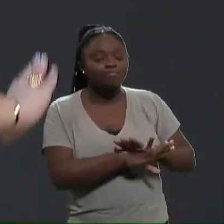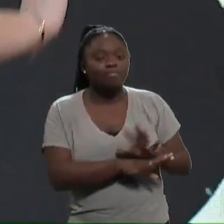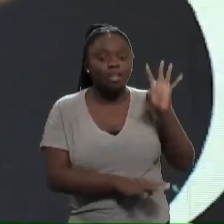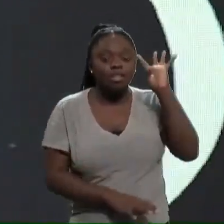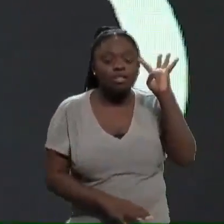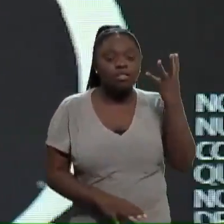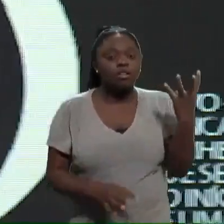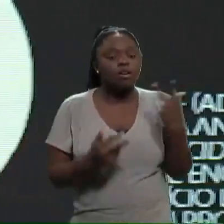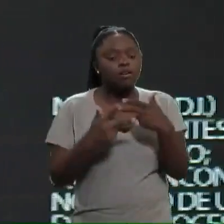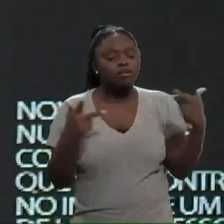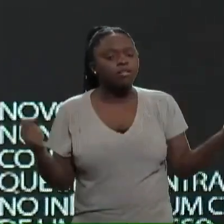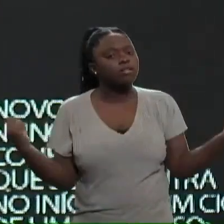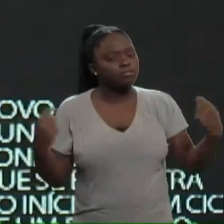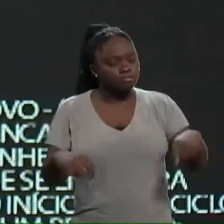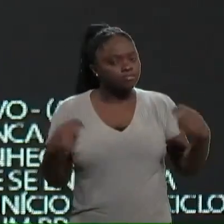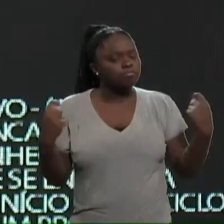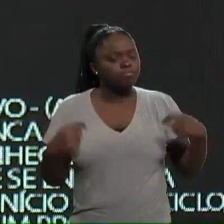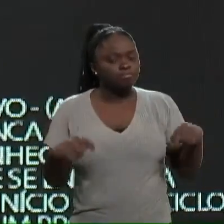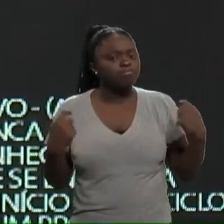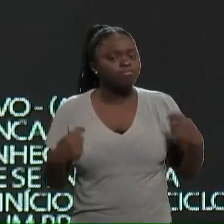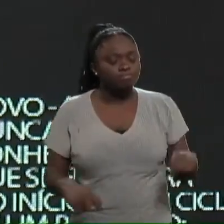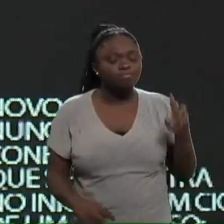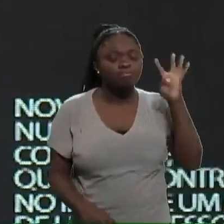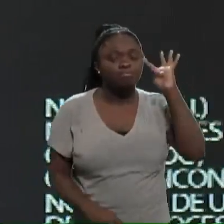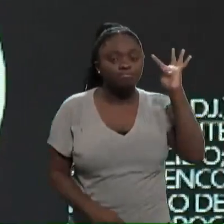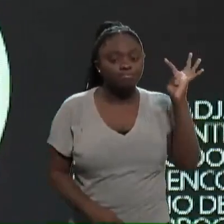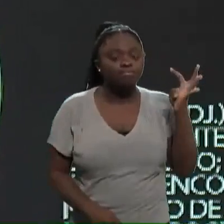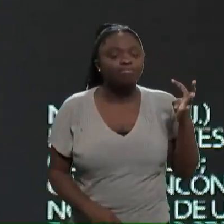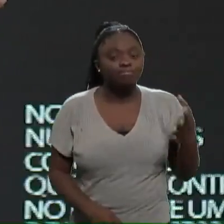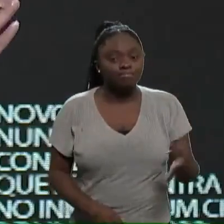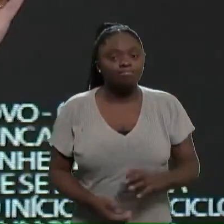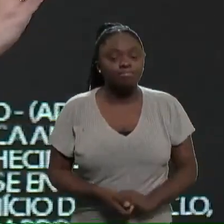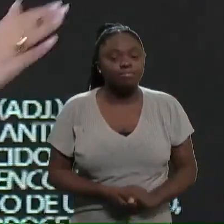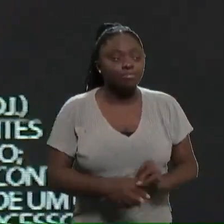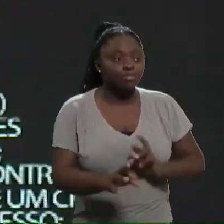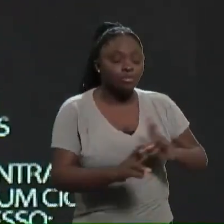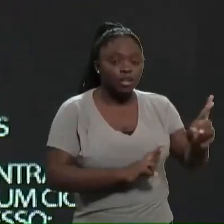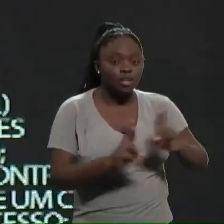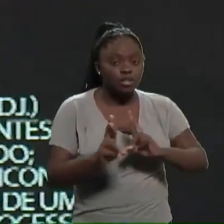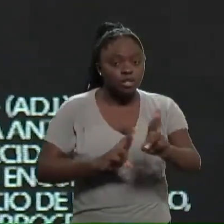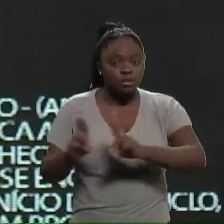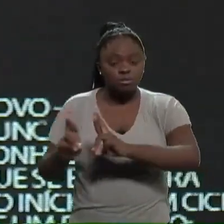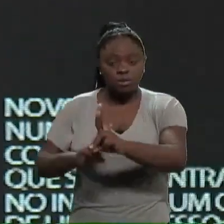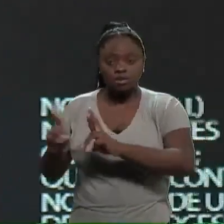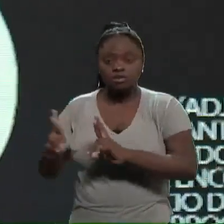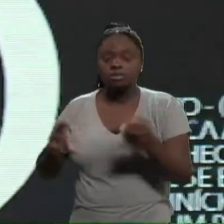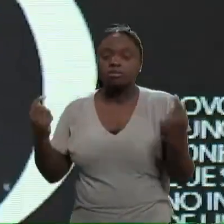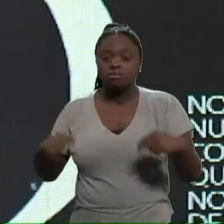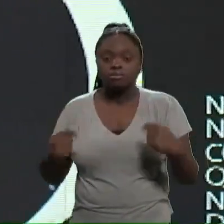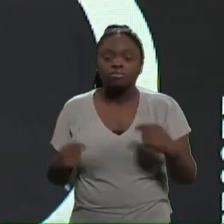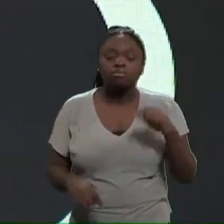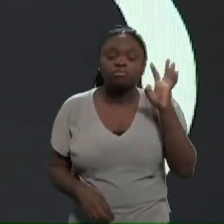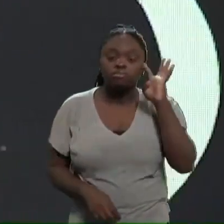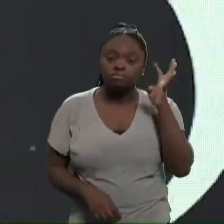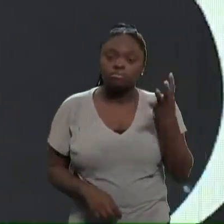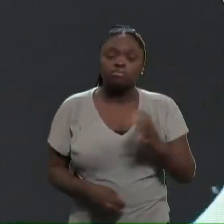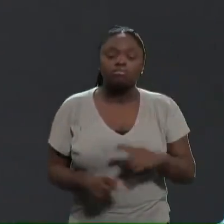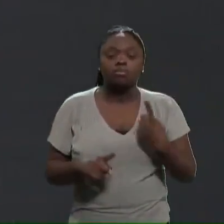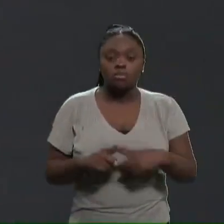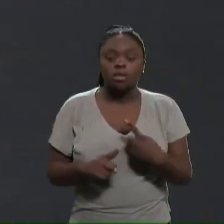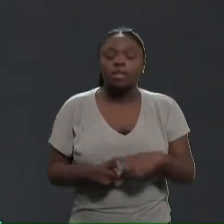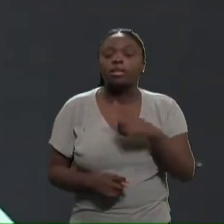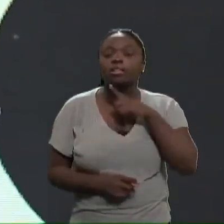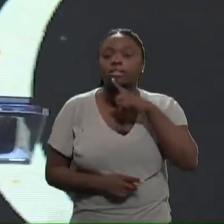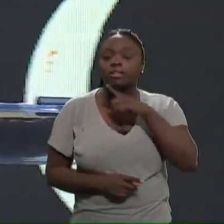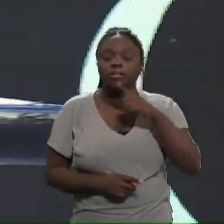Conclua as coisas que precisam ser concluídas. Conclua os relacionamentos que precisam ser concluídos. Porque